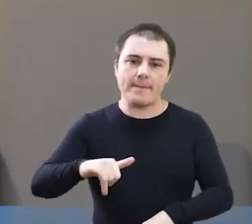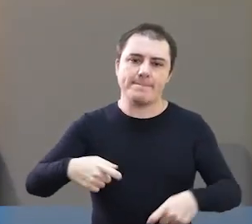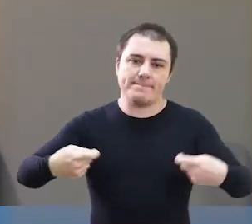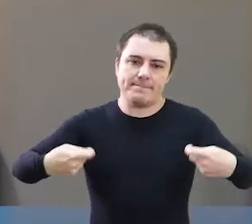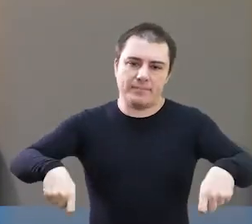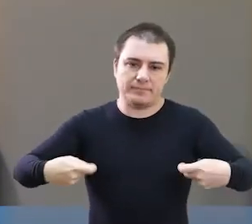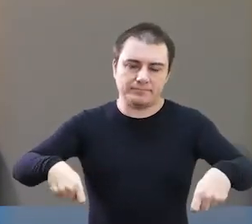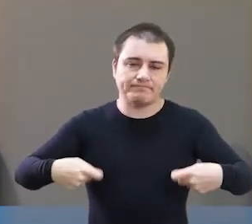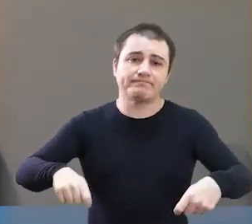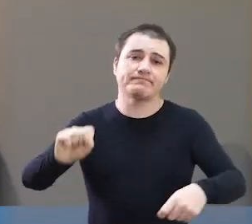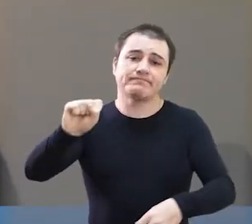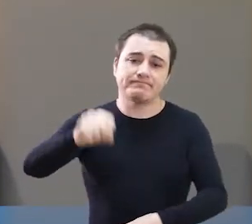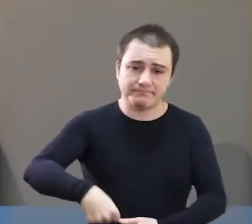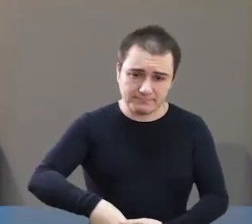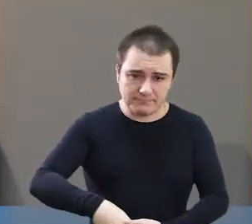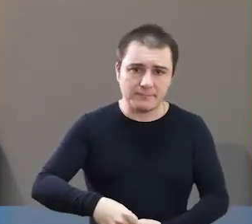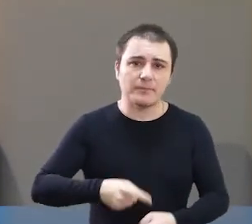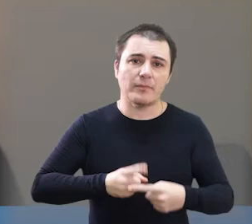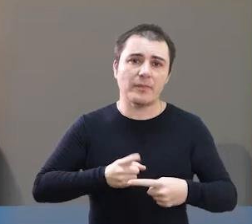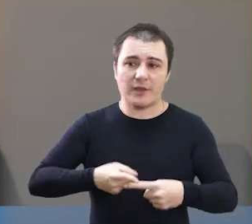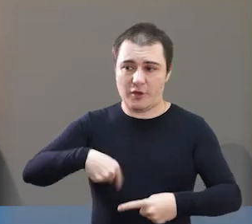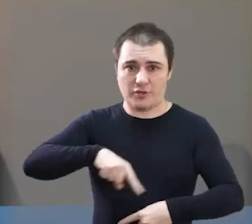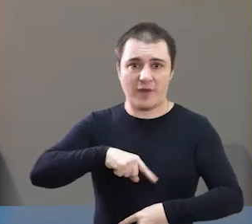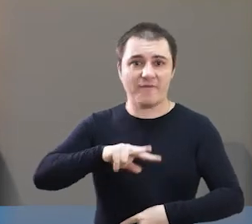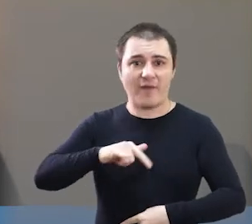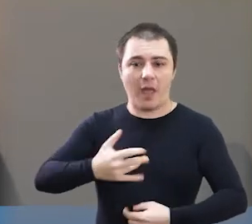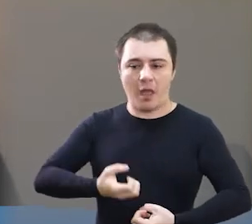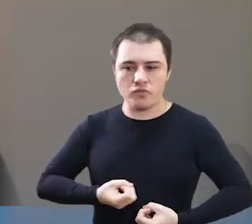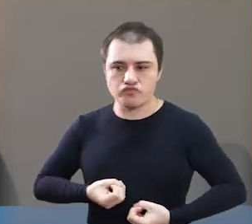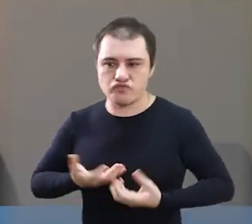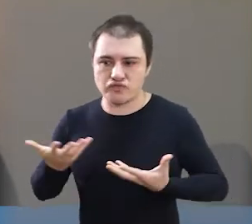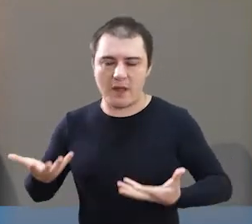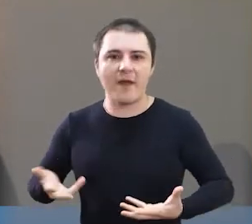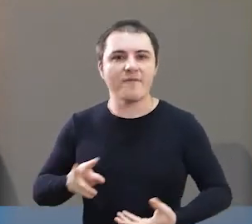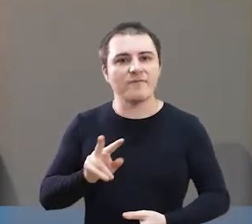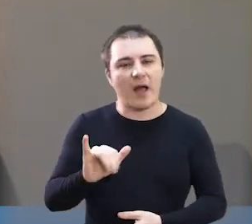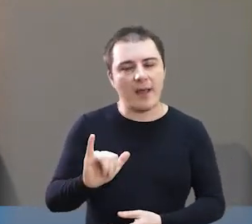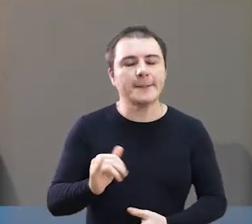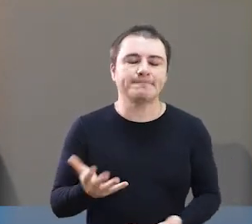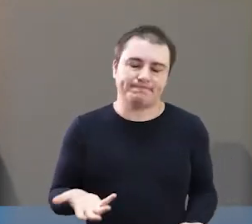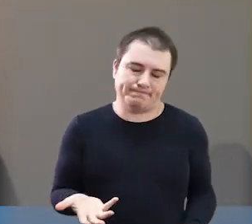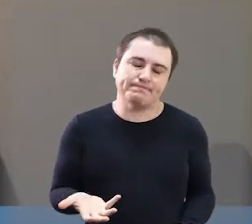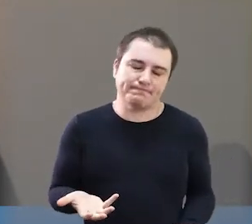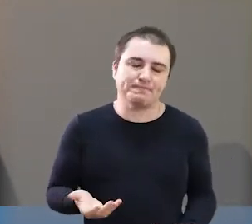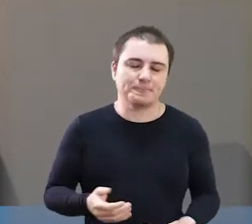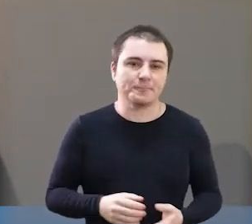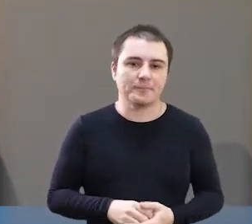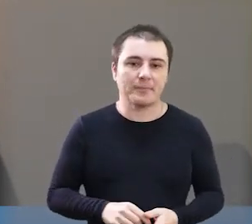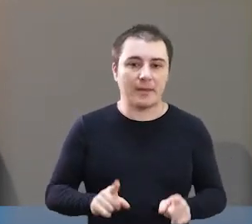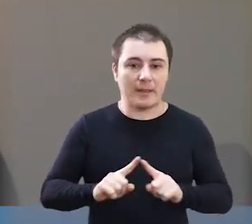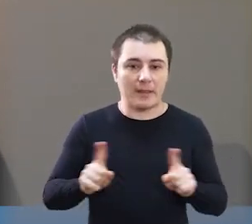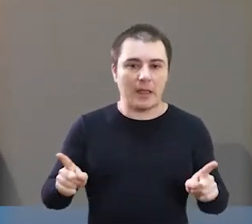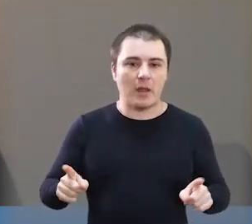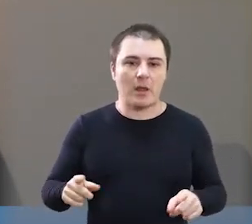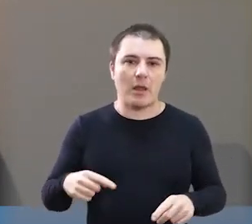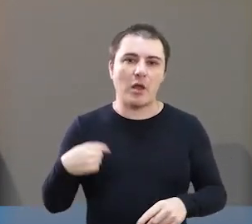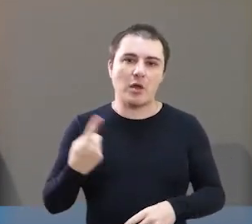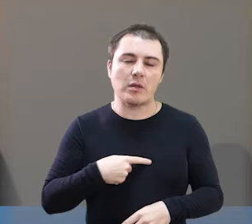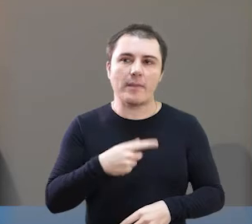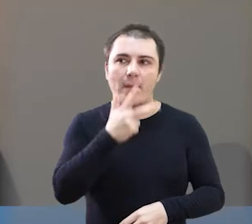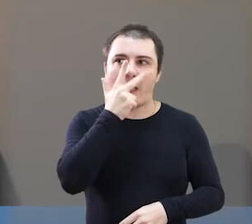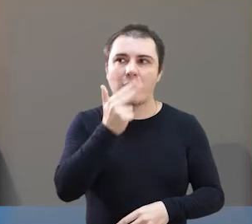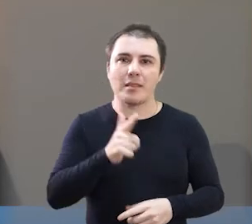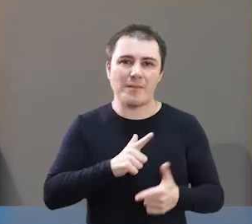sociais, né, que a gente vai precisar externalizar aquele sentimento de alguma maneira. Não pode até trazer outros